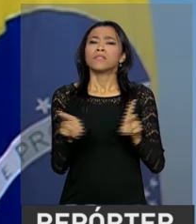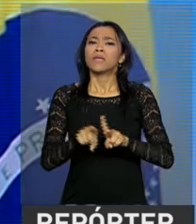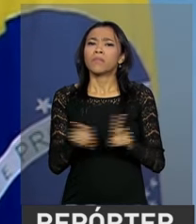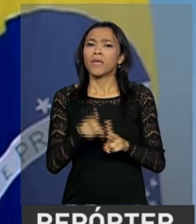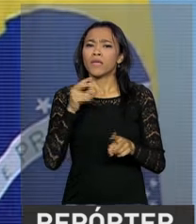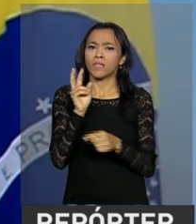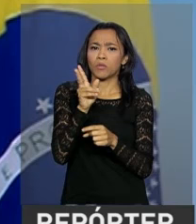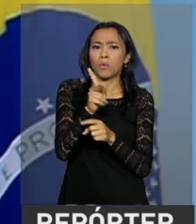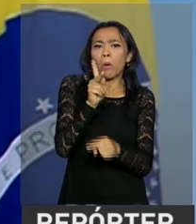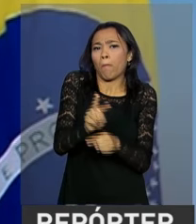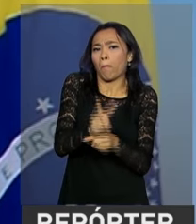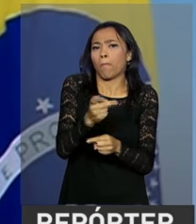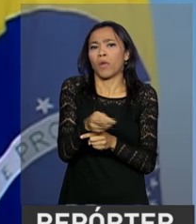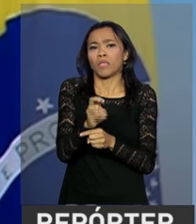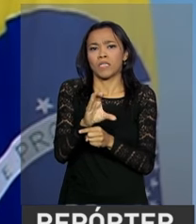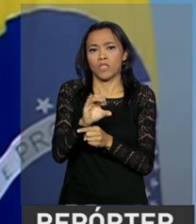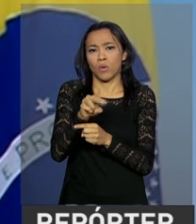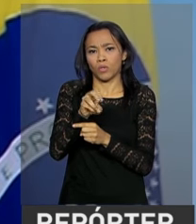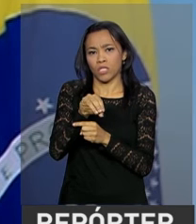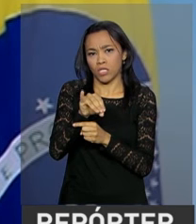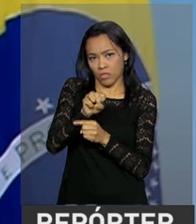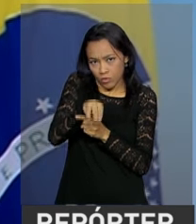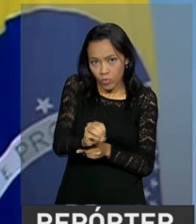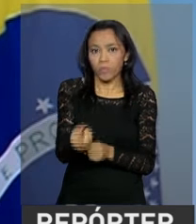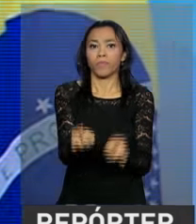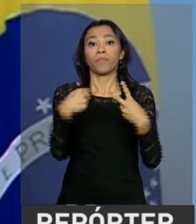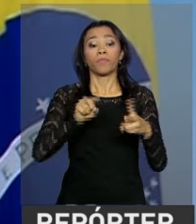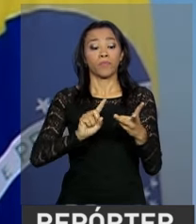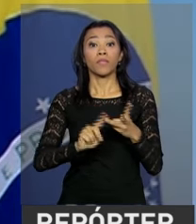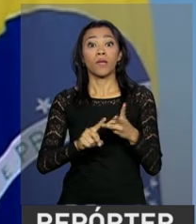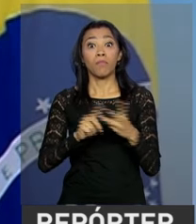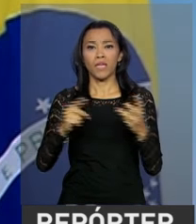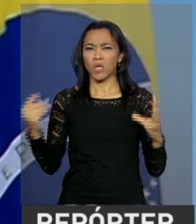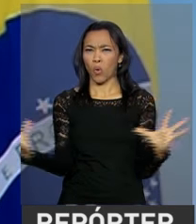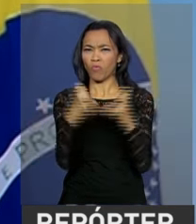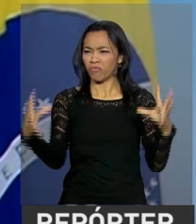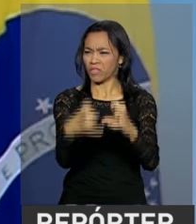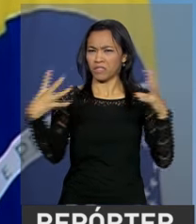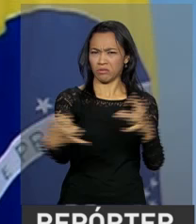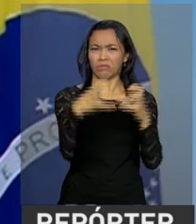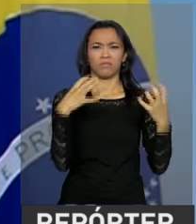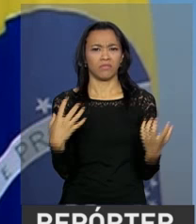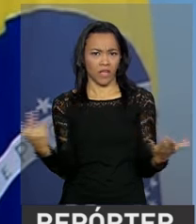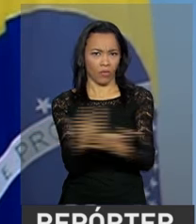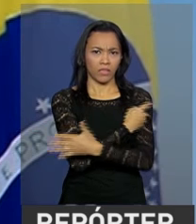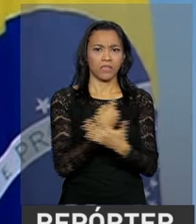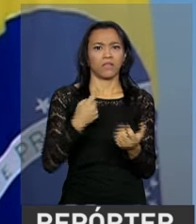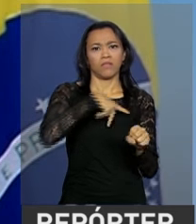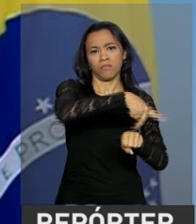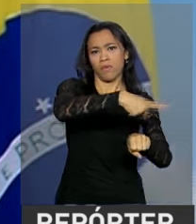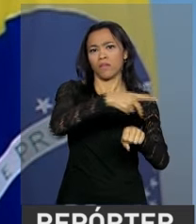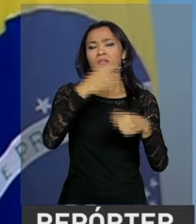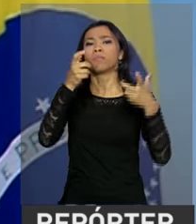também do protecionismo e também, que mais aqui? Ah, sim, a história dos conflitos, né? Eu especialmente toquei nesse assunto do conflito